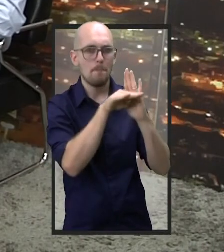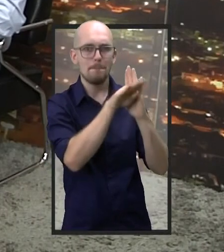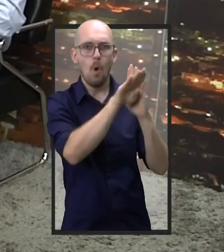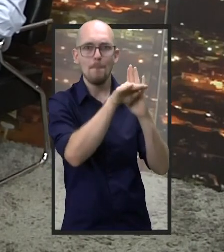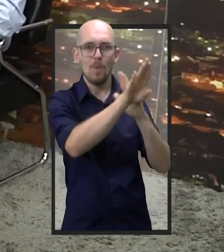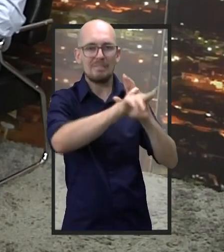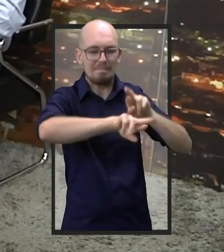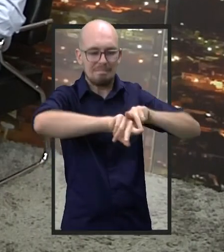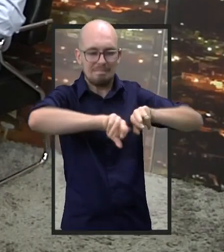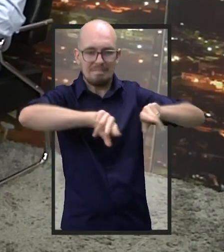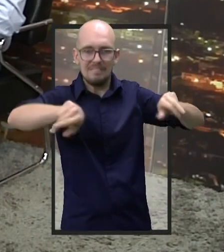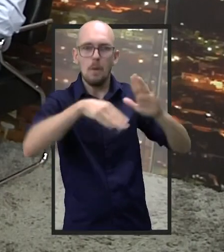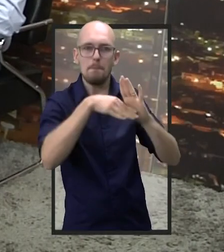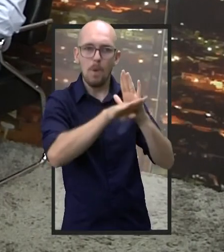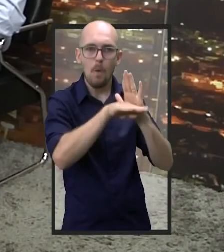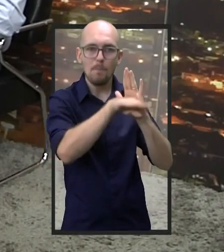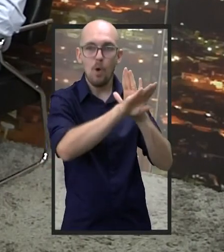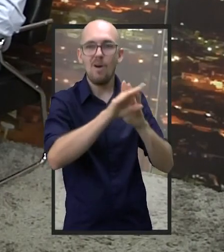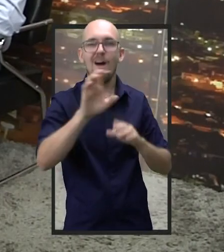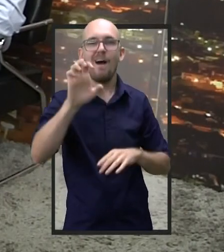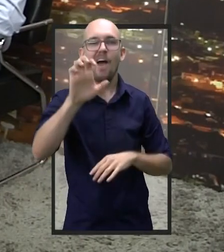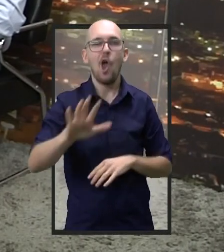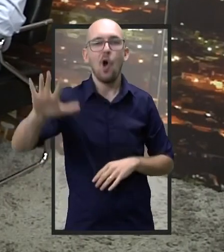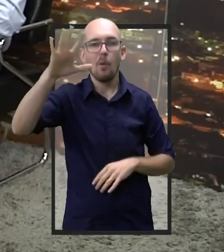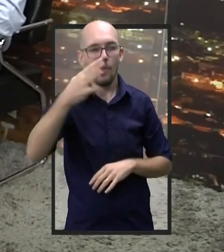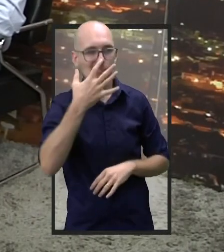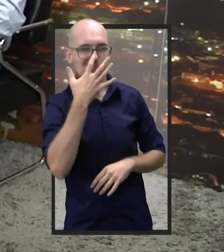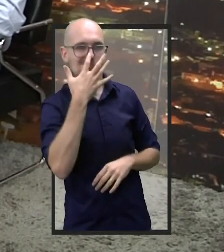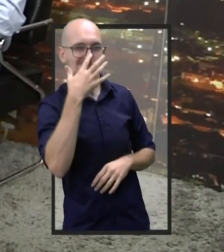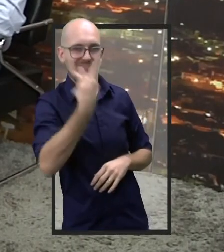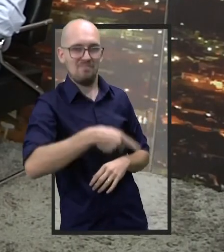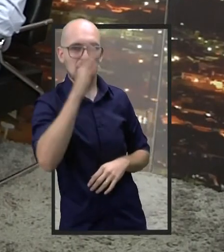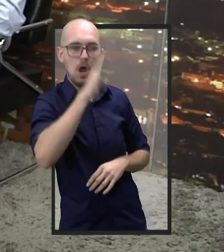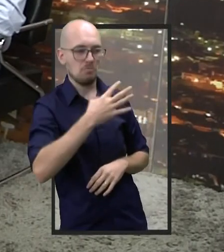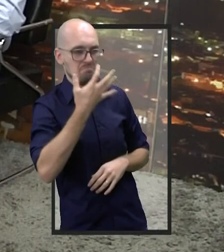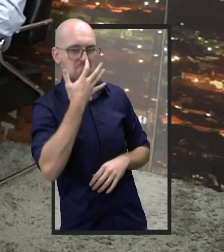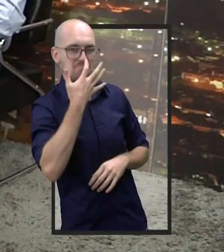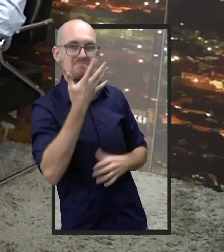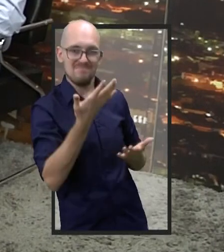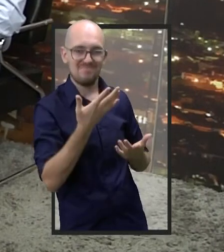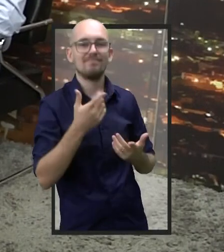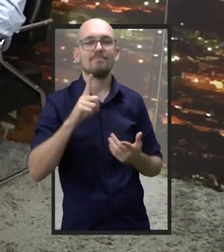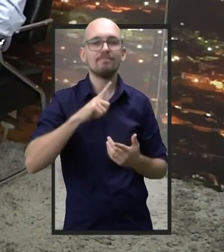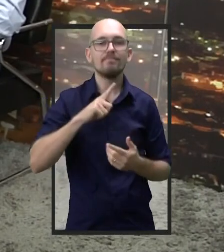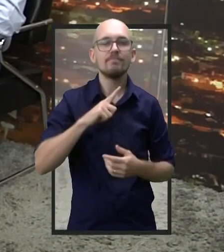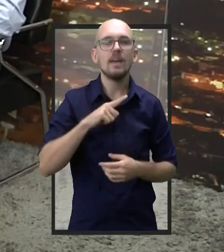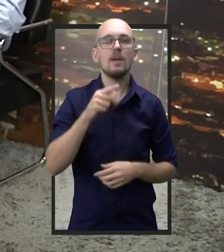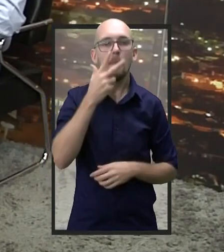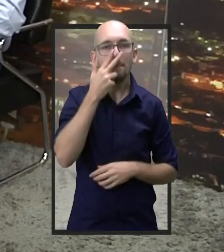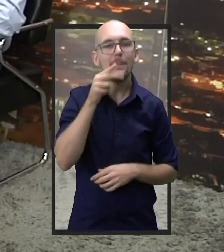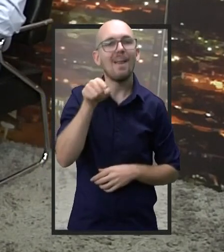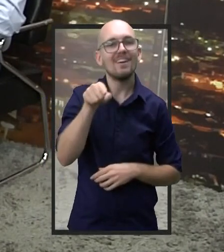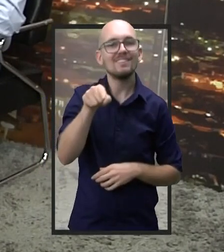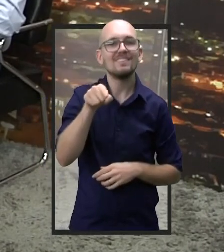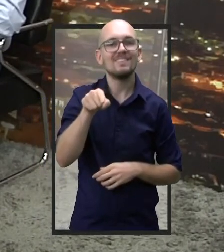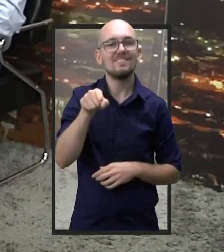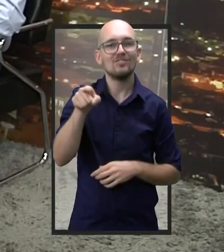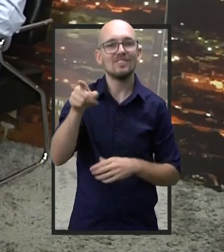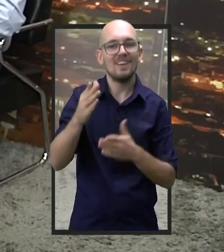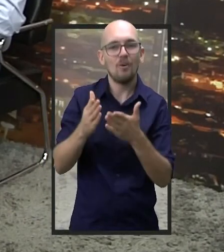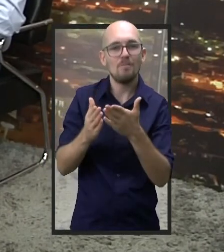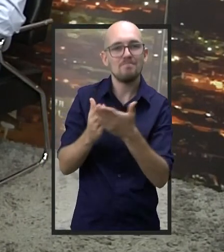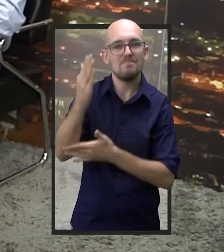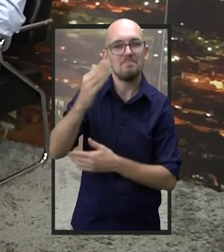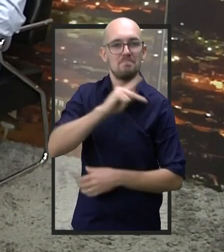versatilidade que os europeus e os americanos enxergam, né, no nosso potencial, eu acho que a sua eleição à Associação Mundial